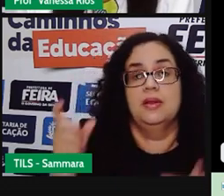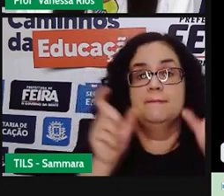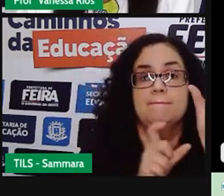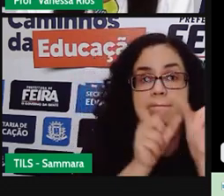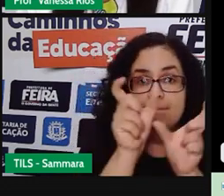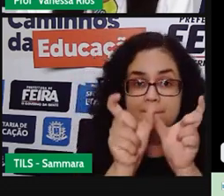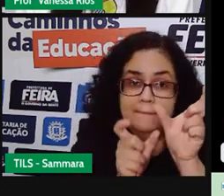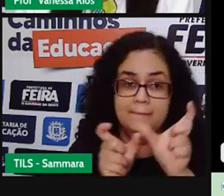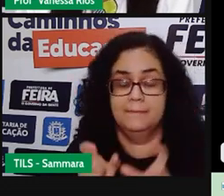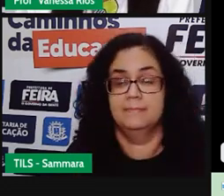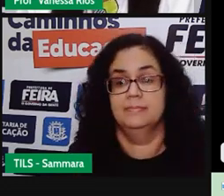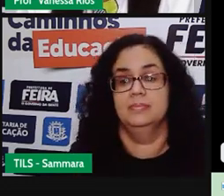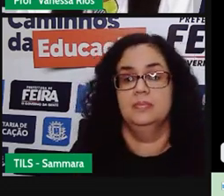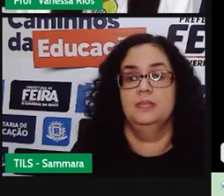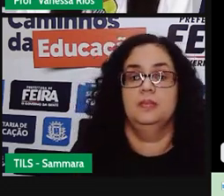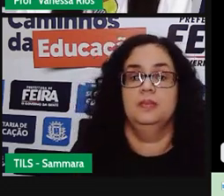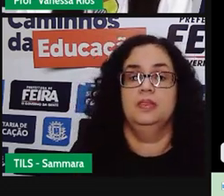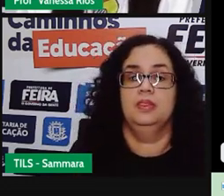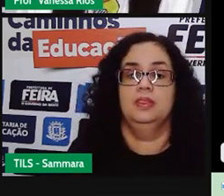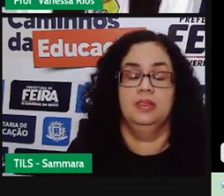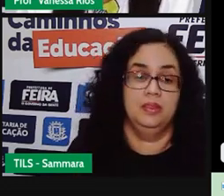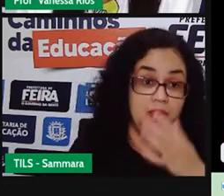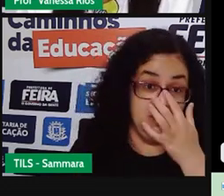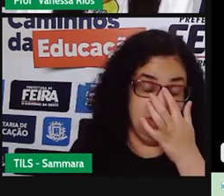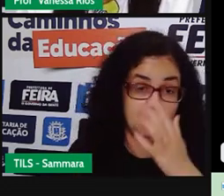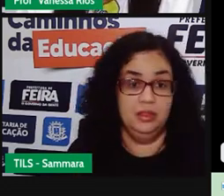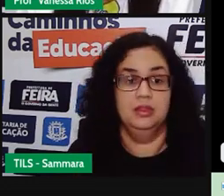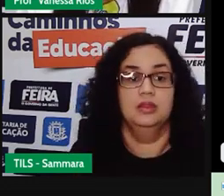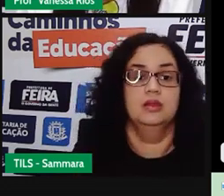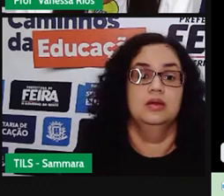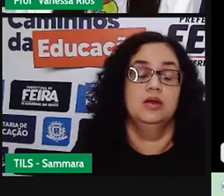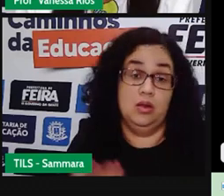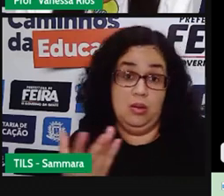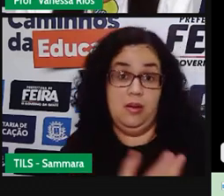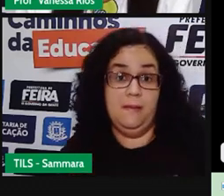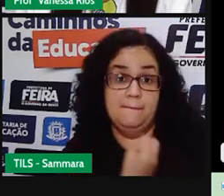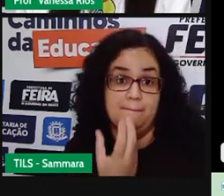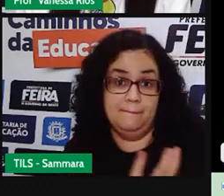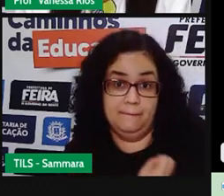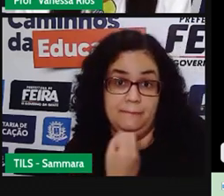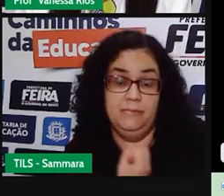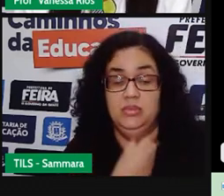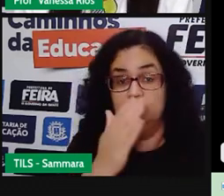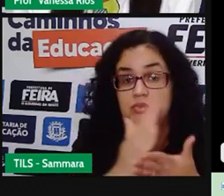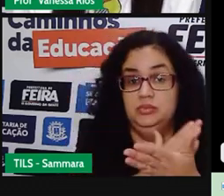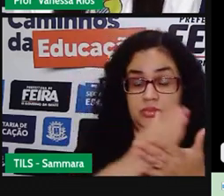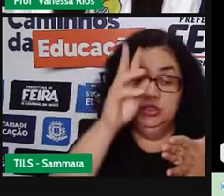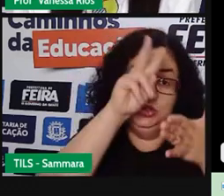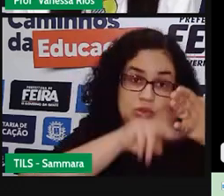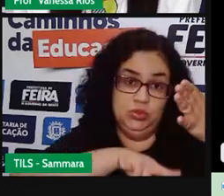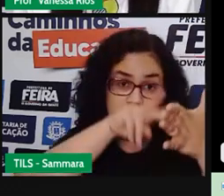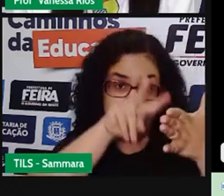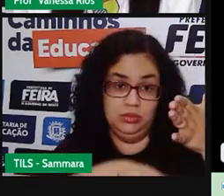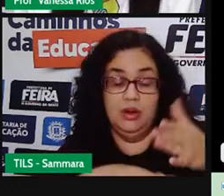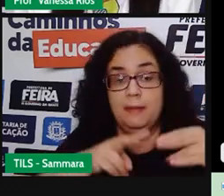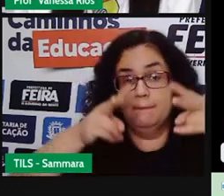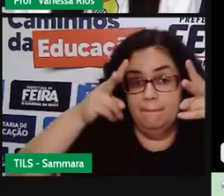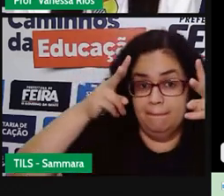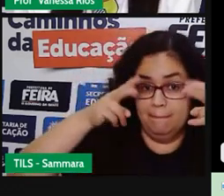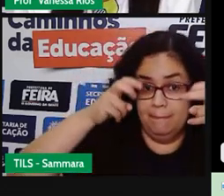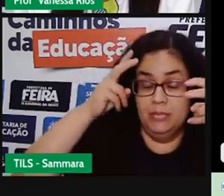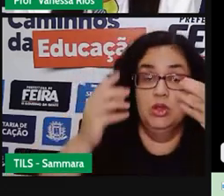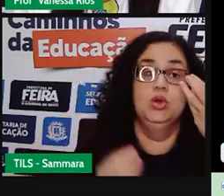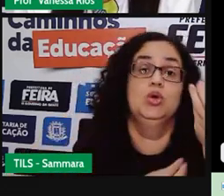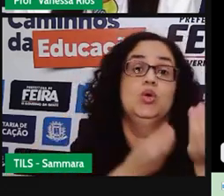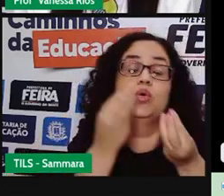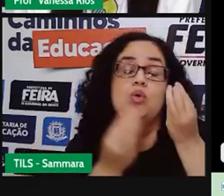para fazer a leitura e a gente vai perceber aí quanto a entonação é importante. O primeiro poema aí é de